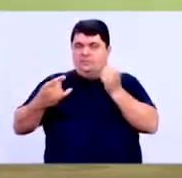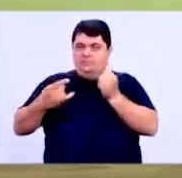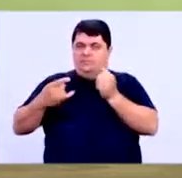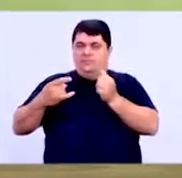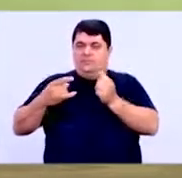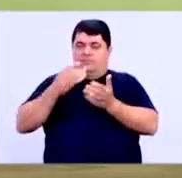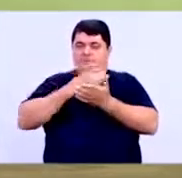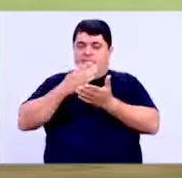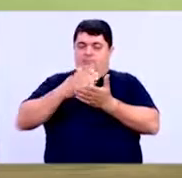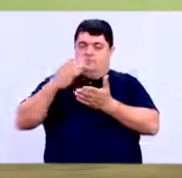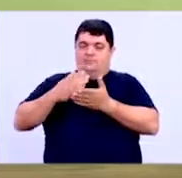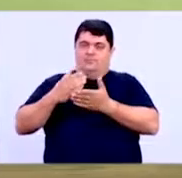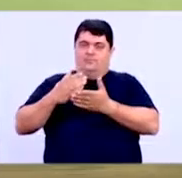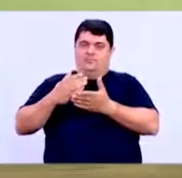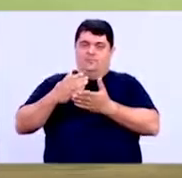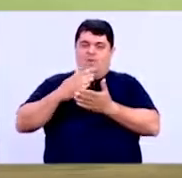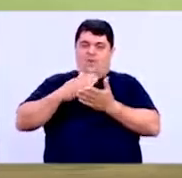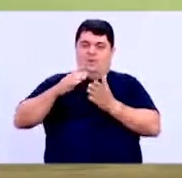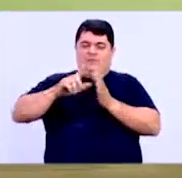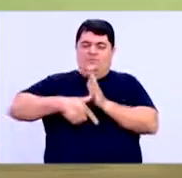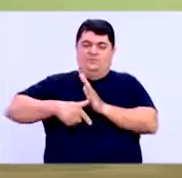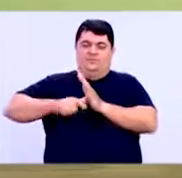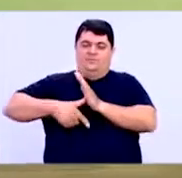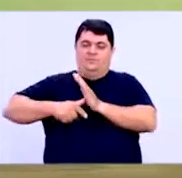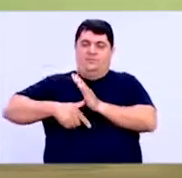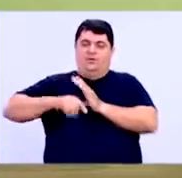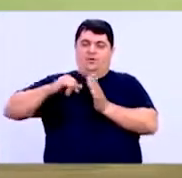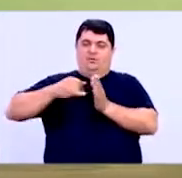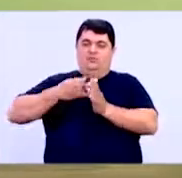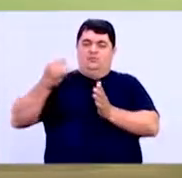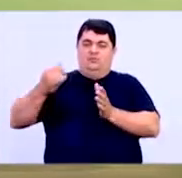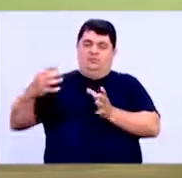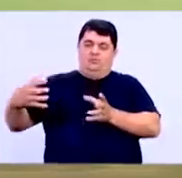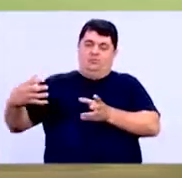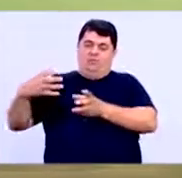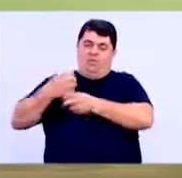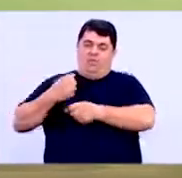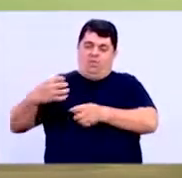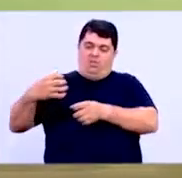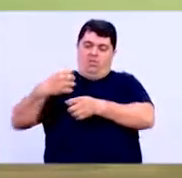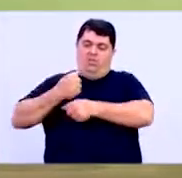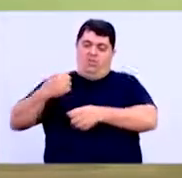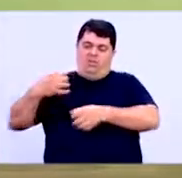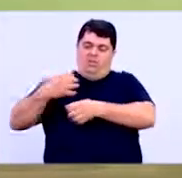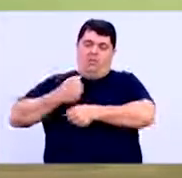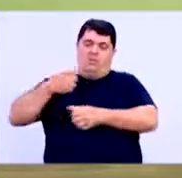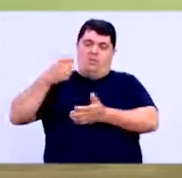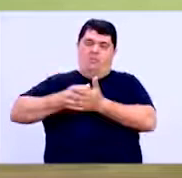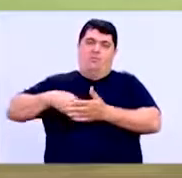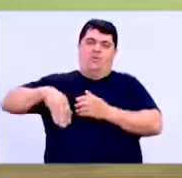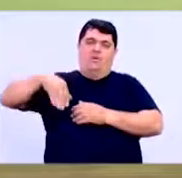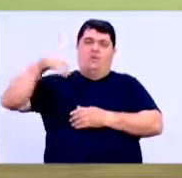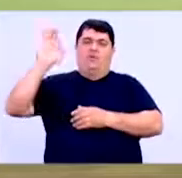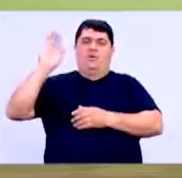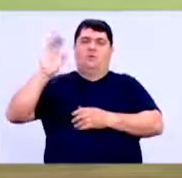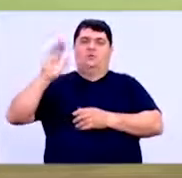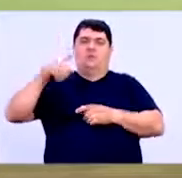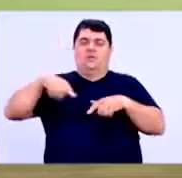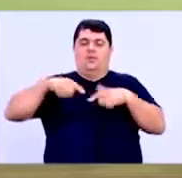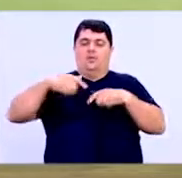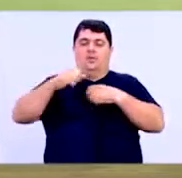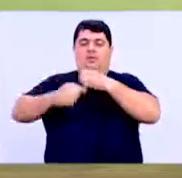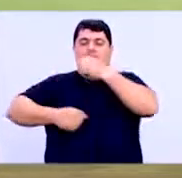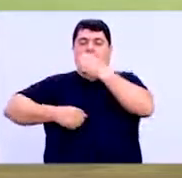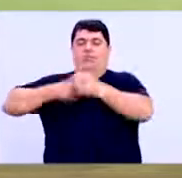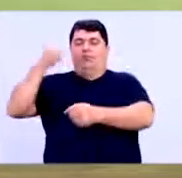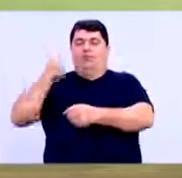prazo e você começa a atrasar, aquilo vai gerir multa, juros. Então tudo que você trabalhou o ano inteiro para fazer